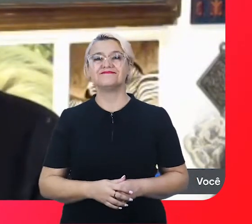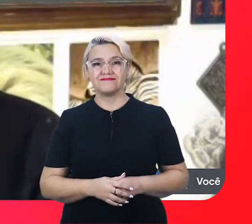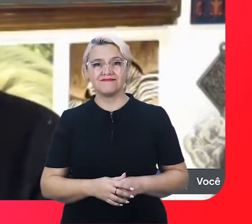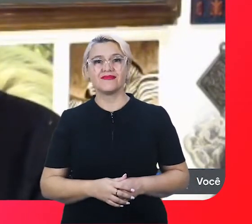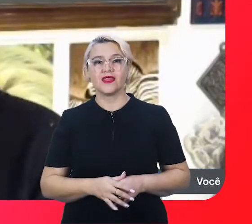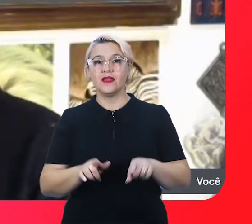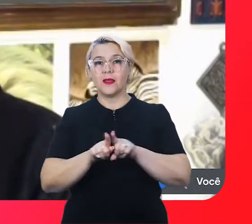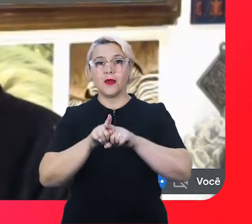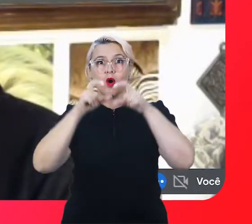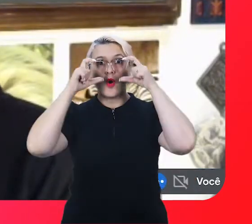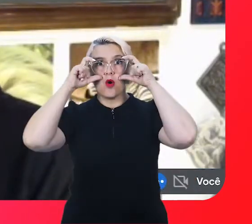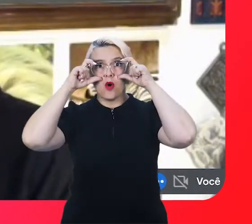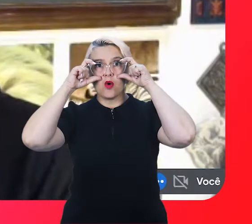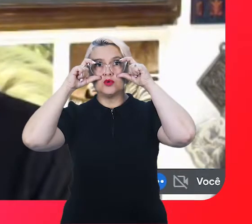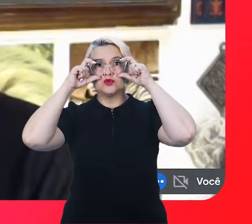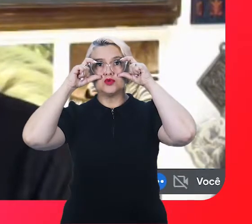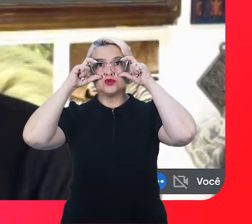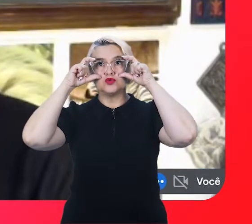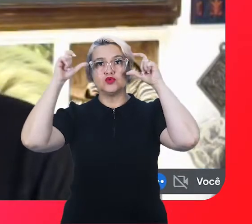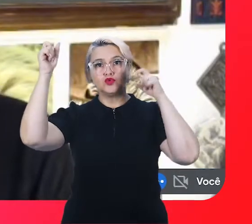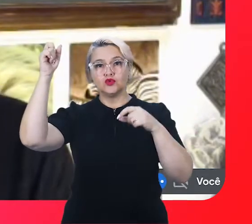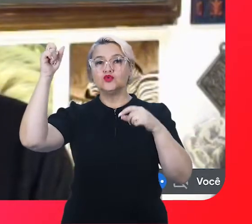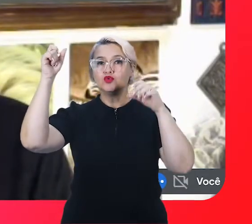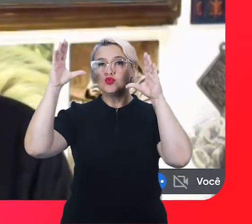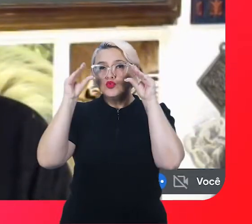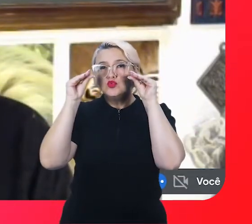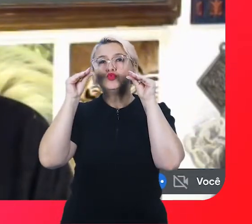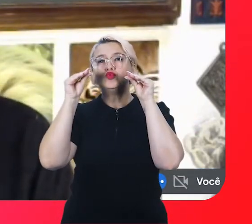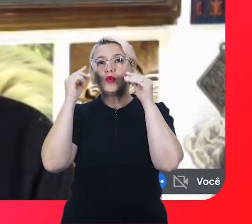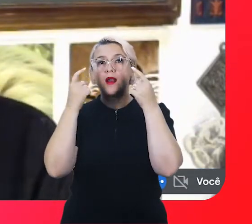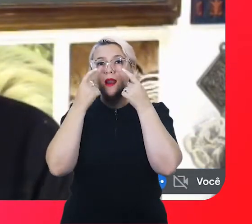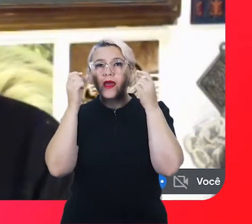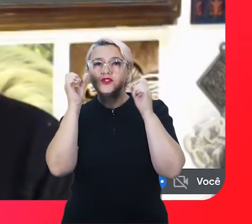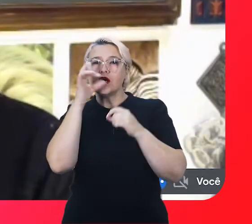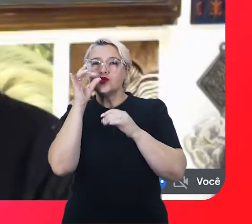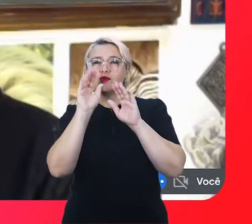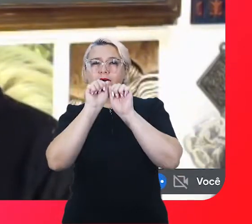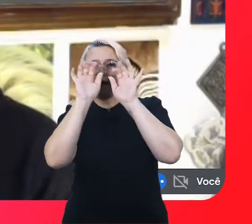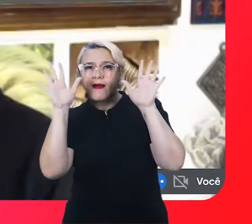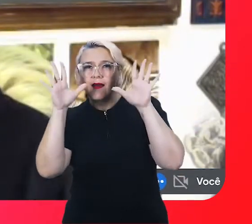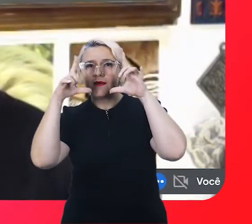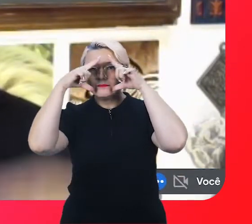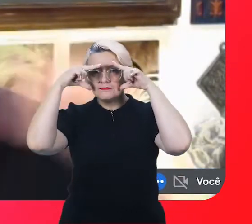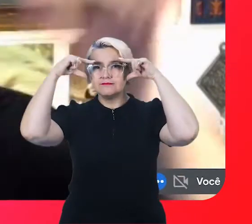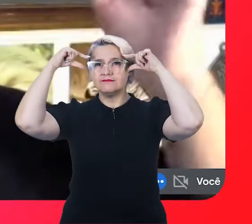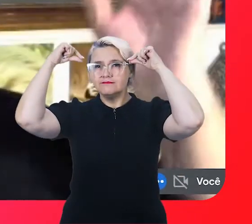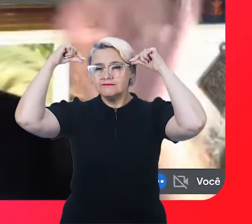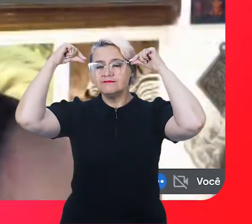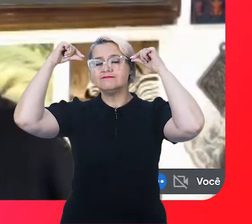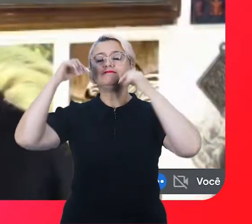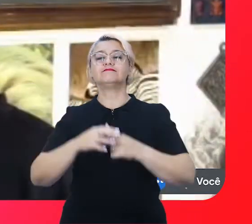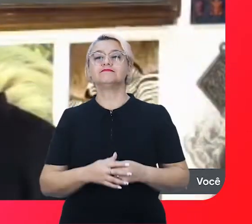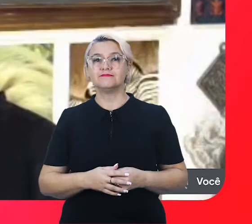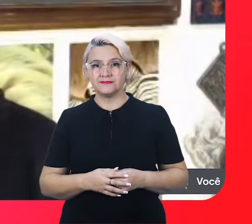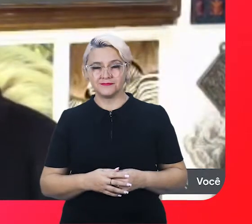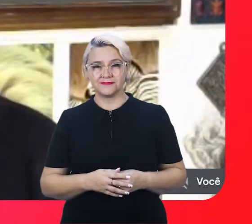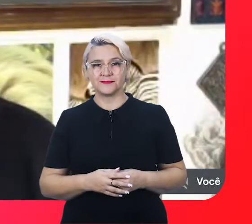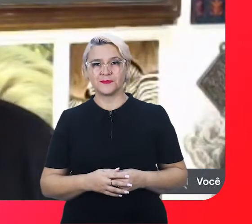eu estou de óculos escuros, com a lente azulada clara, com formato assim puxadinho para as